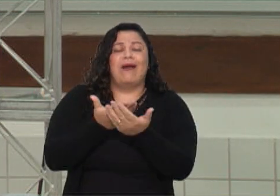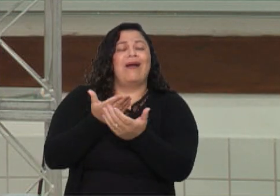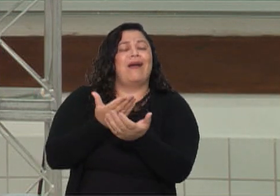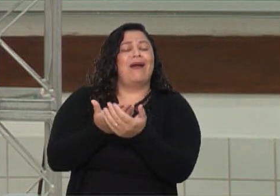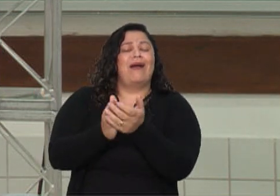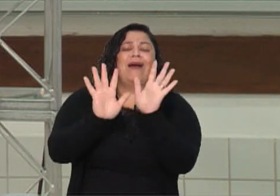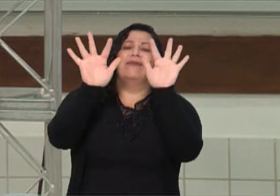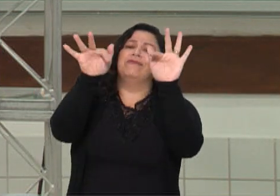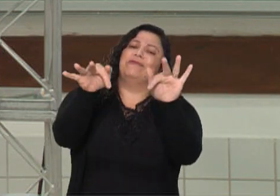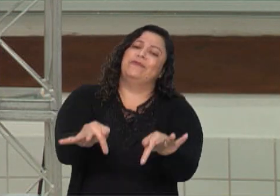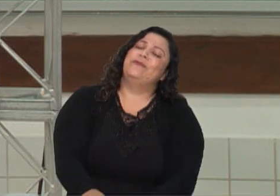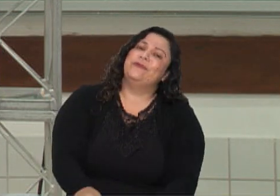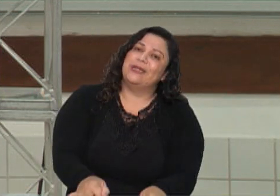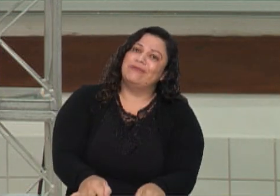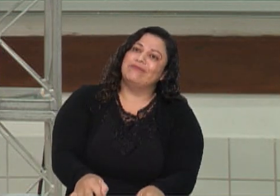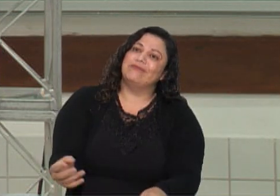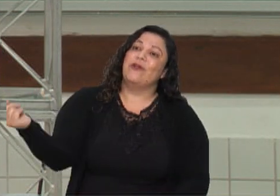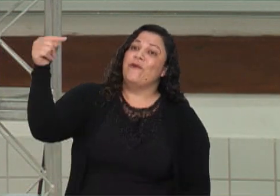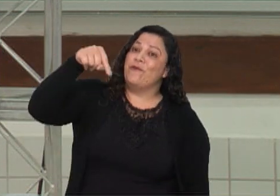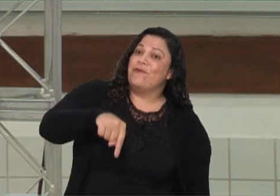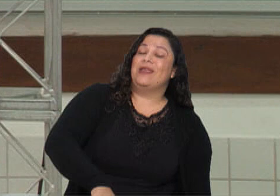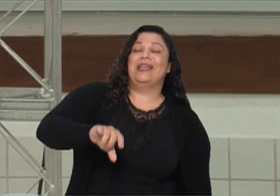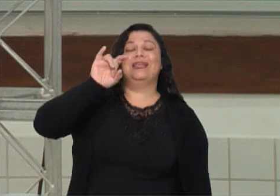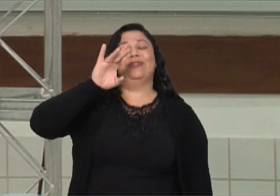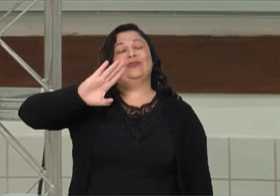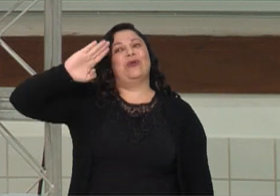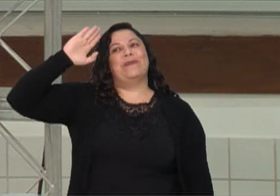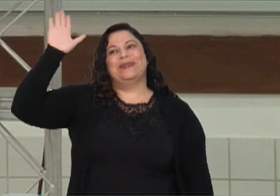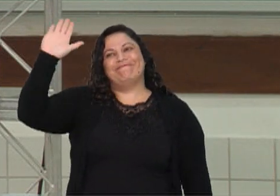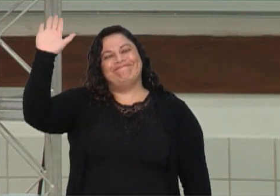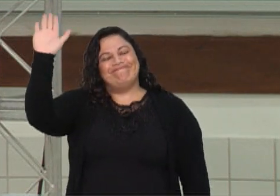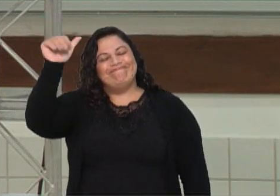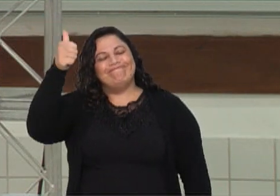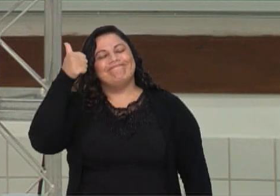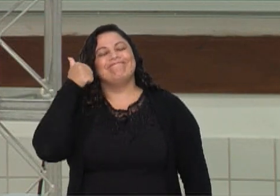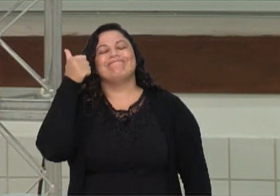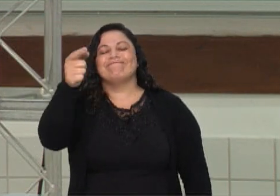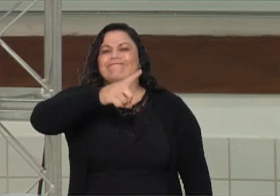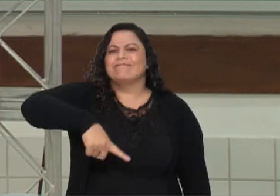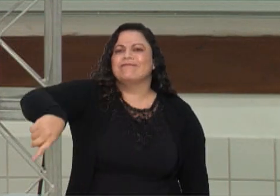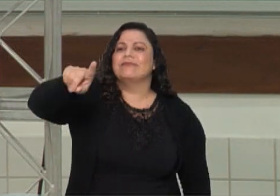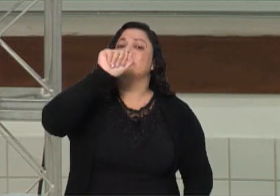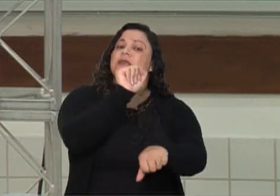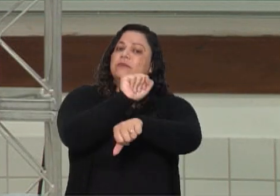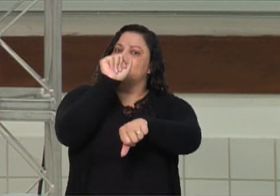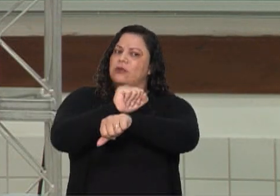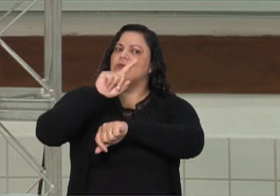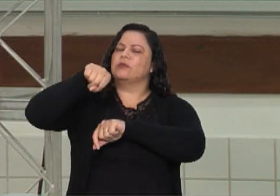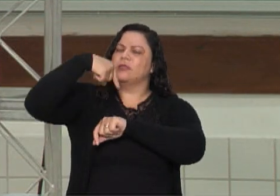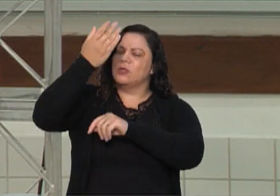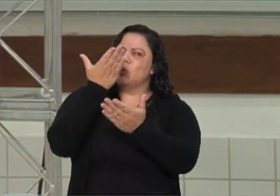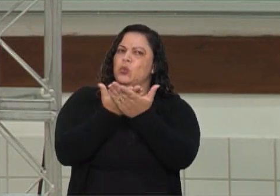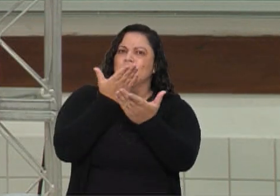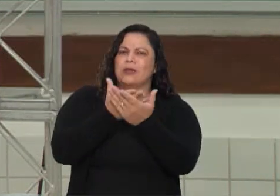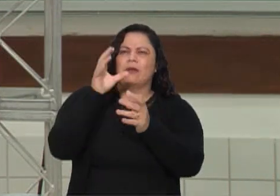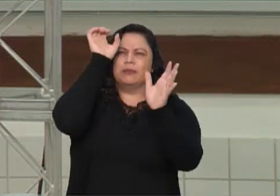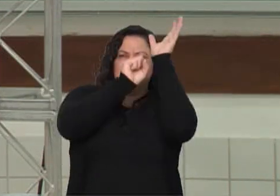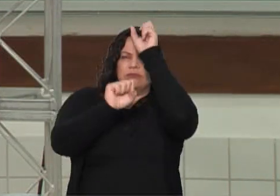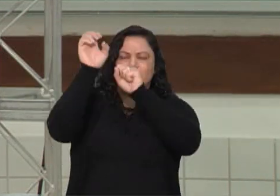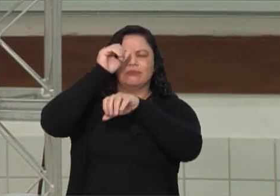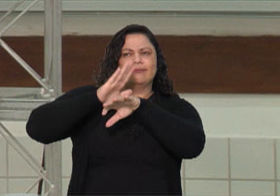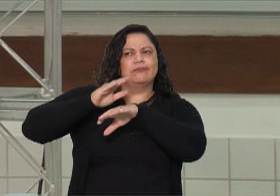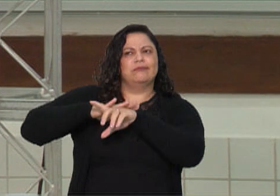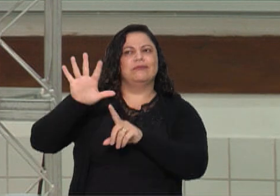me despedir de vocês e dizer que eu aguardo vocês na próxima aula para vermos mais um pouquinho de arte,